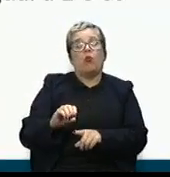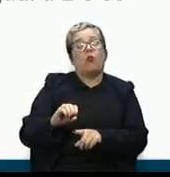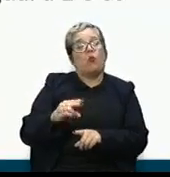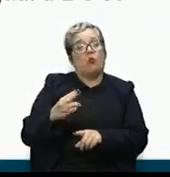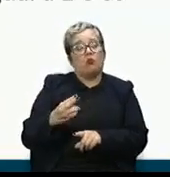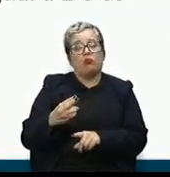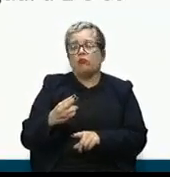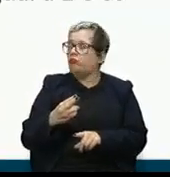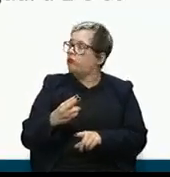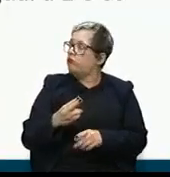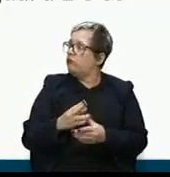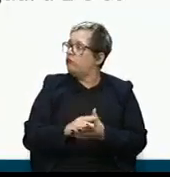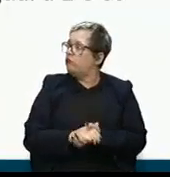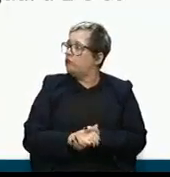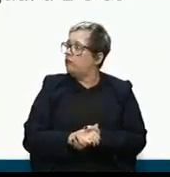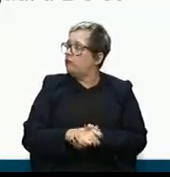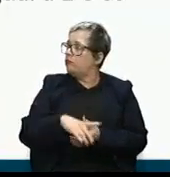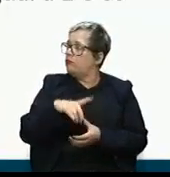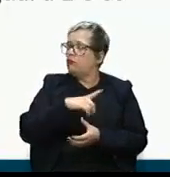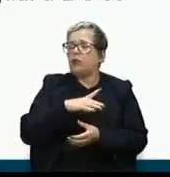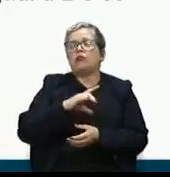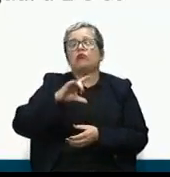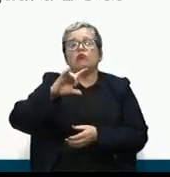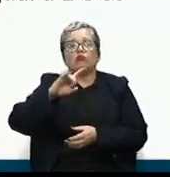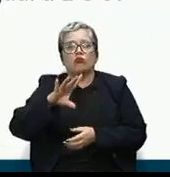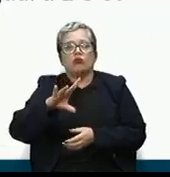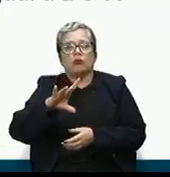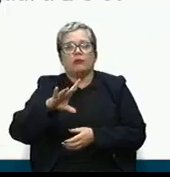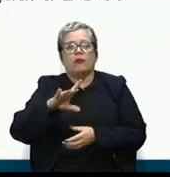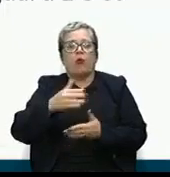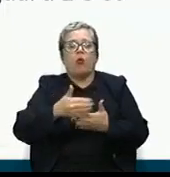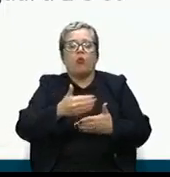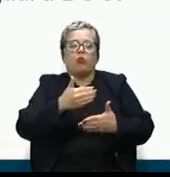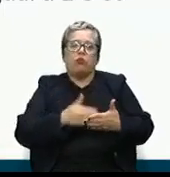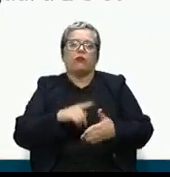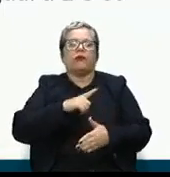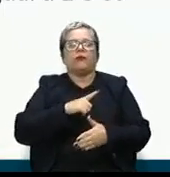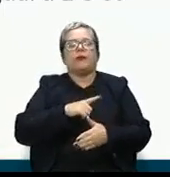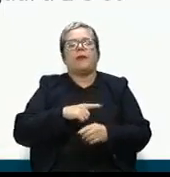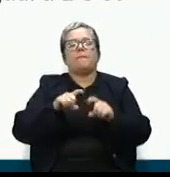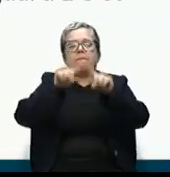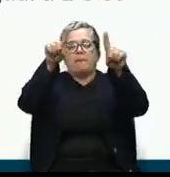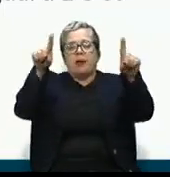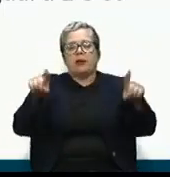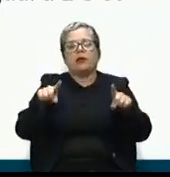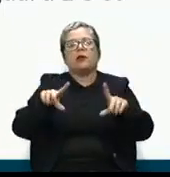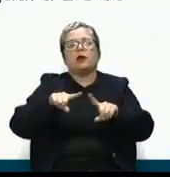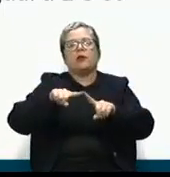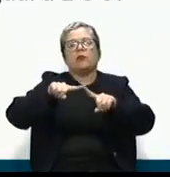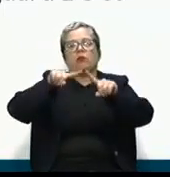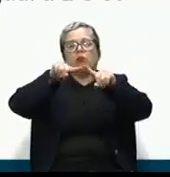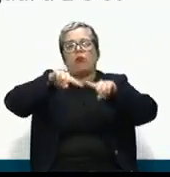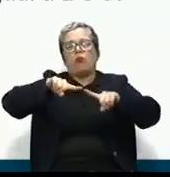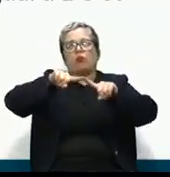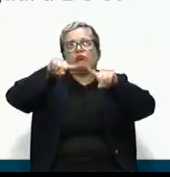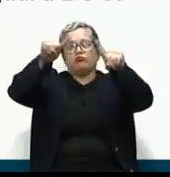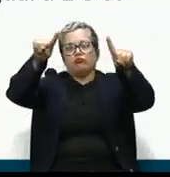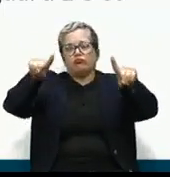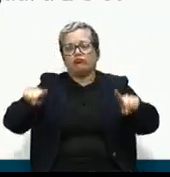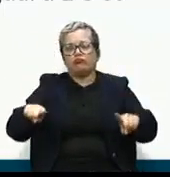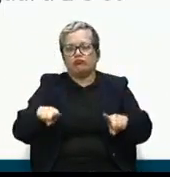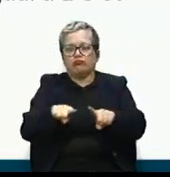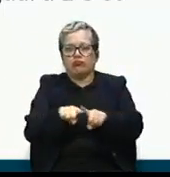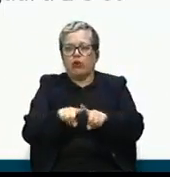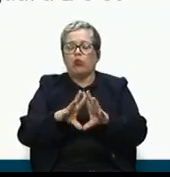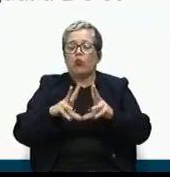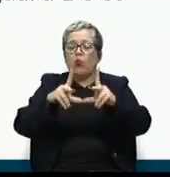se tivesse só a parte inferior, eu também teria uma matriz triangular. Então, toda